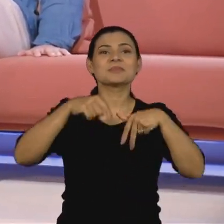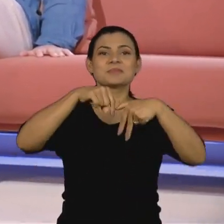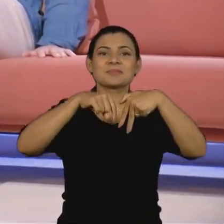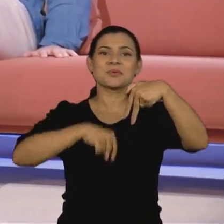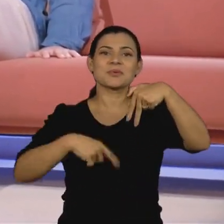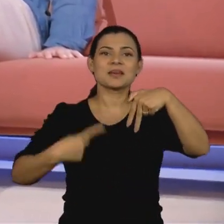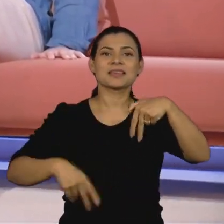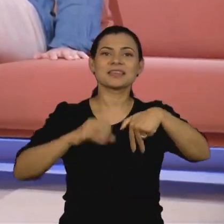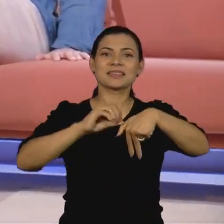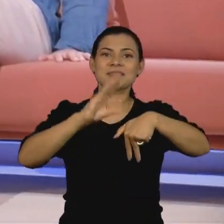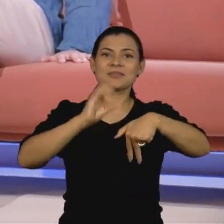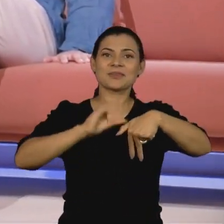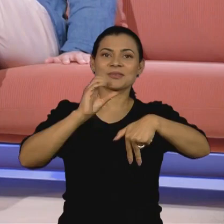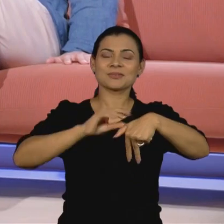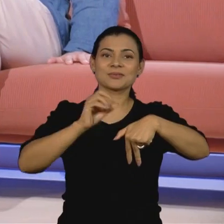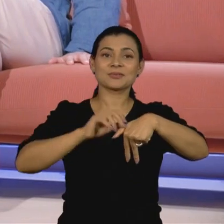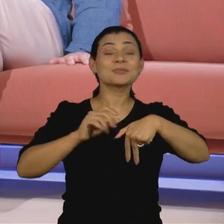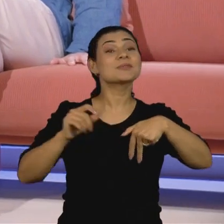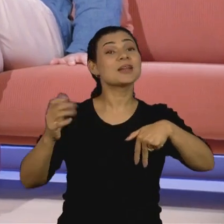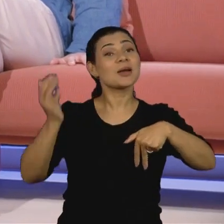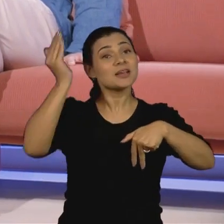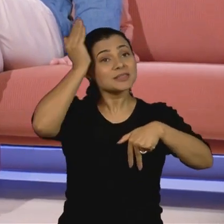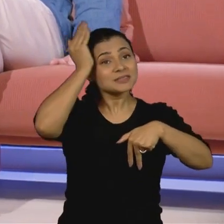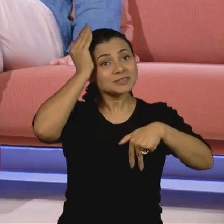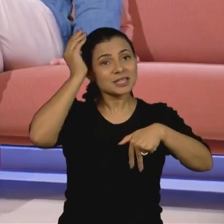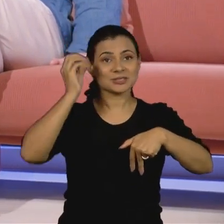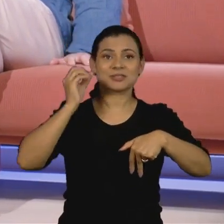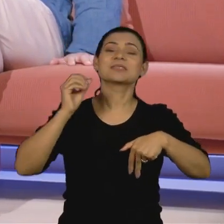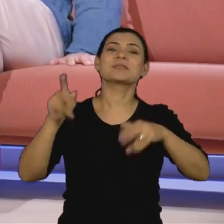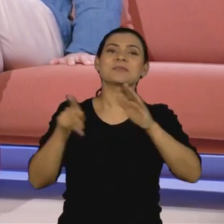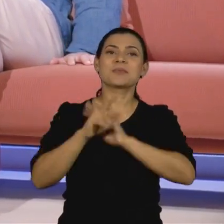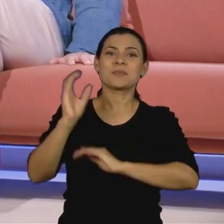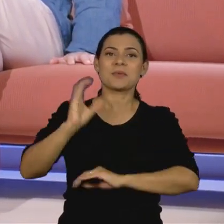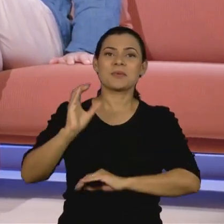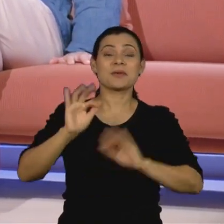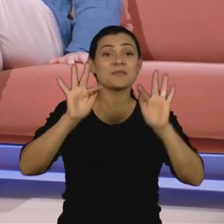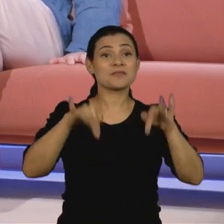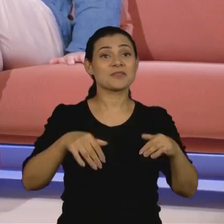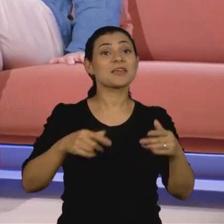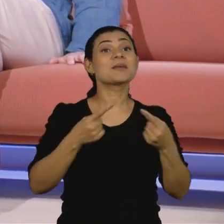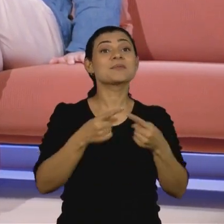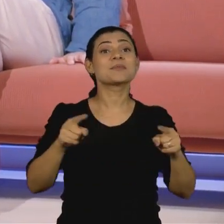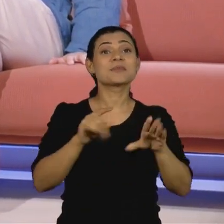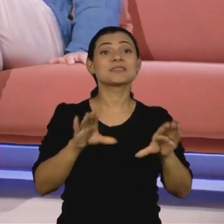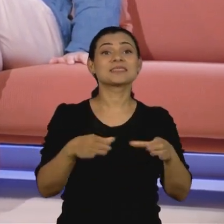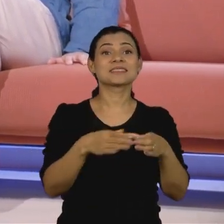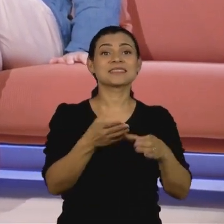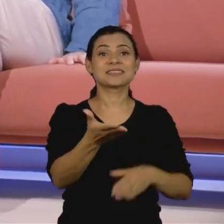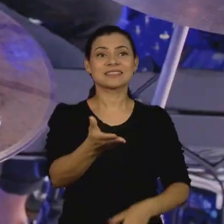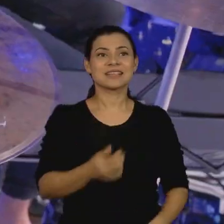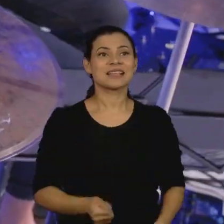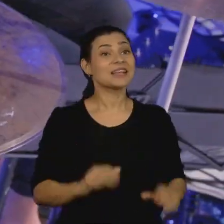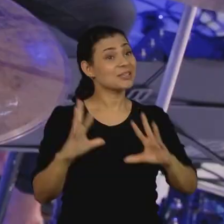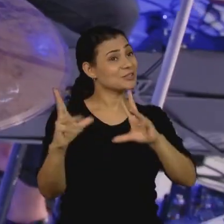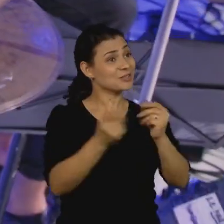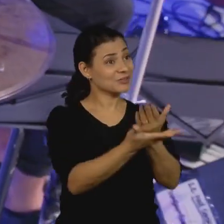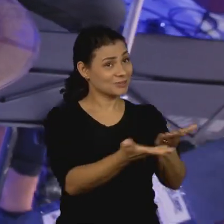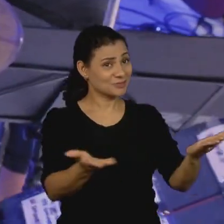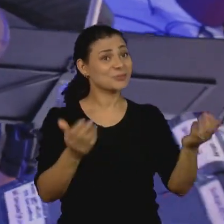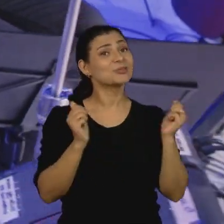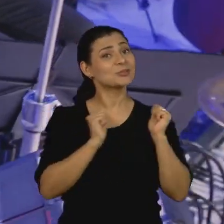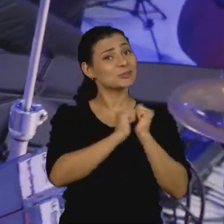TV Cultura, aqui no Sesc Copacabana. E a gente encerra com a banda. E a plateia cantando